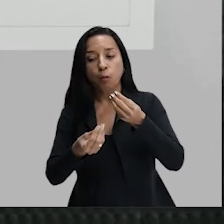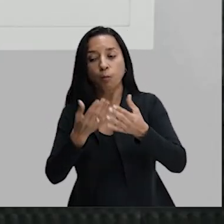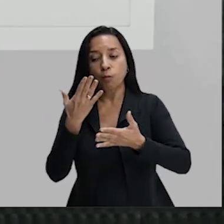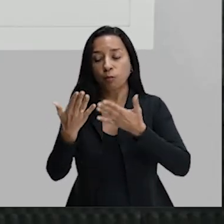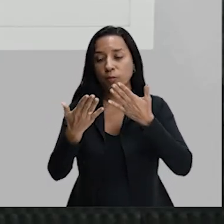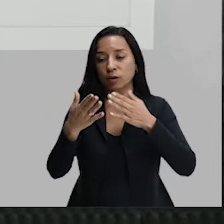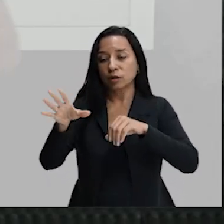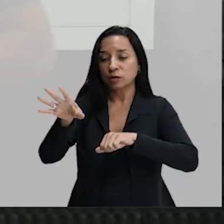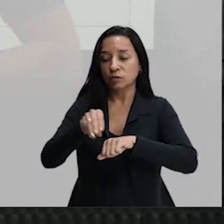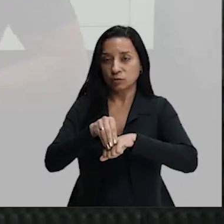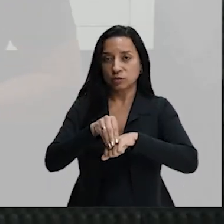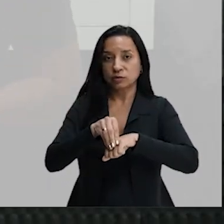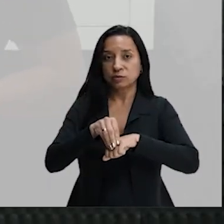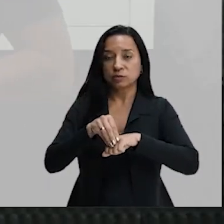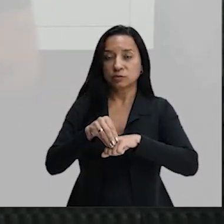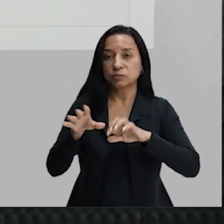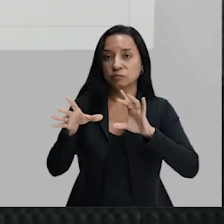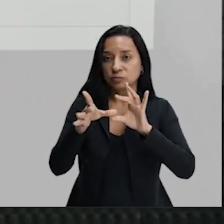associada, claro,